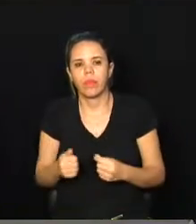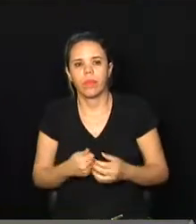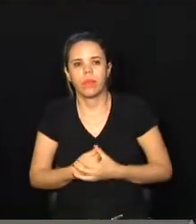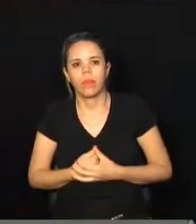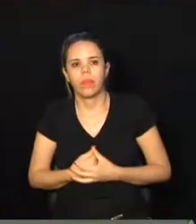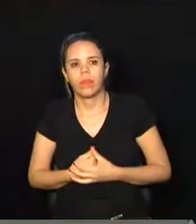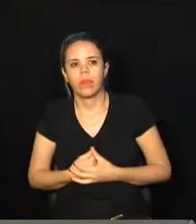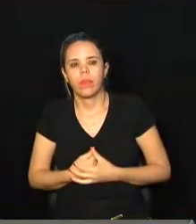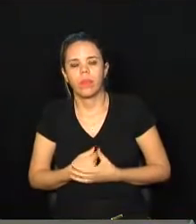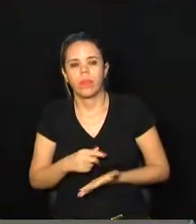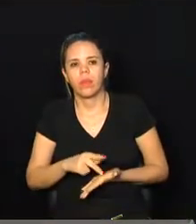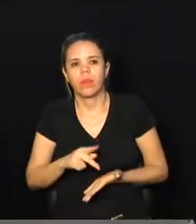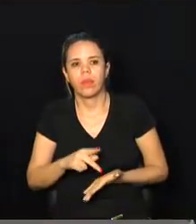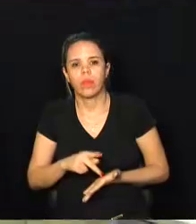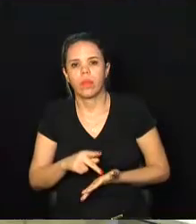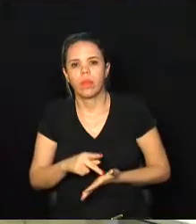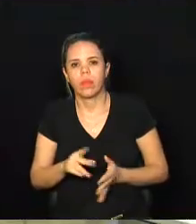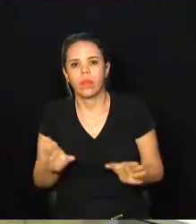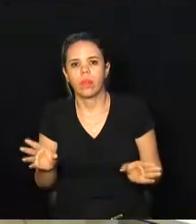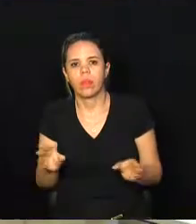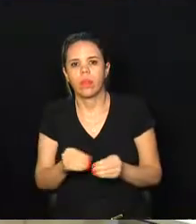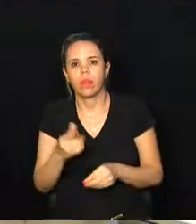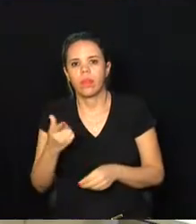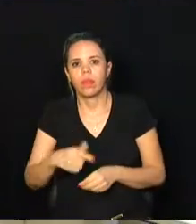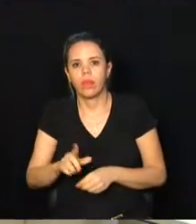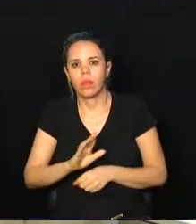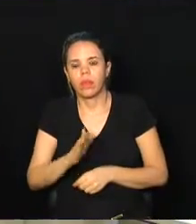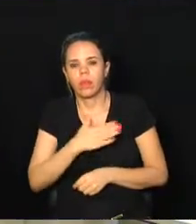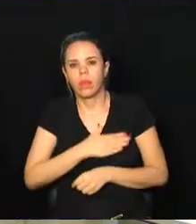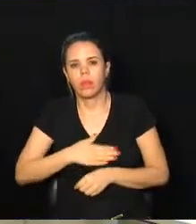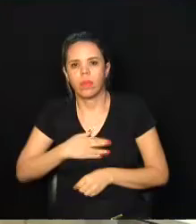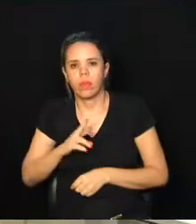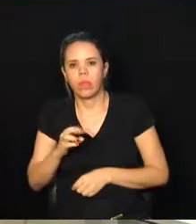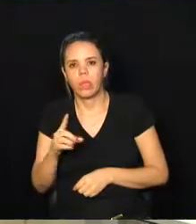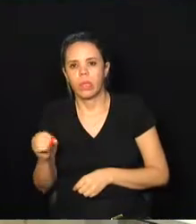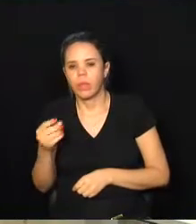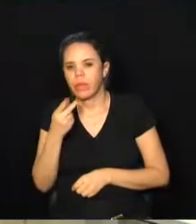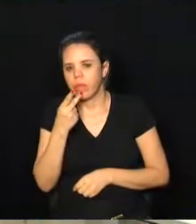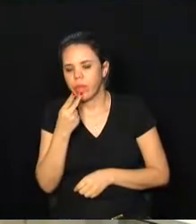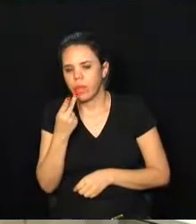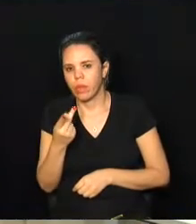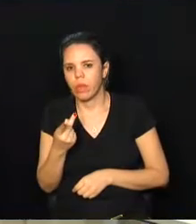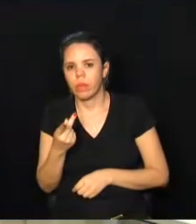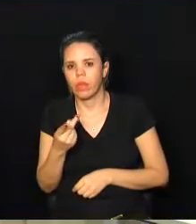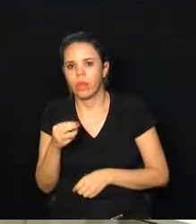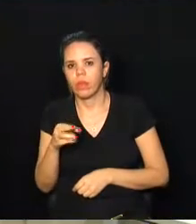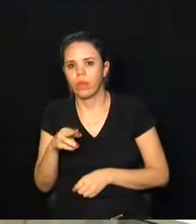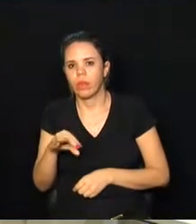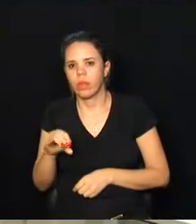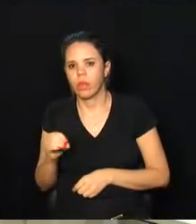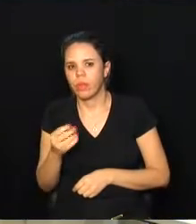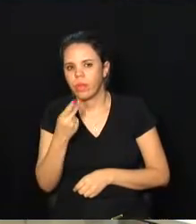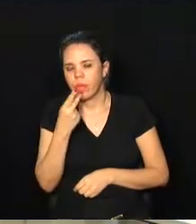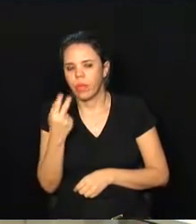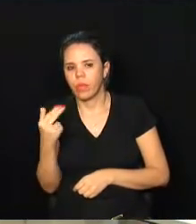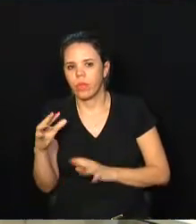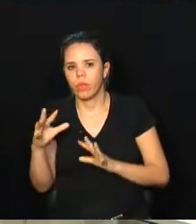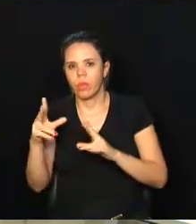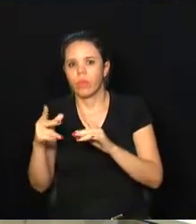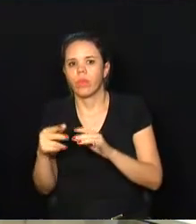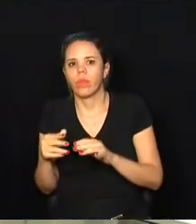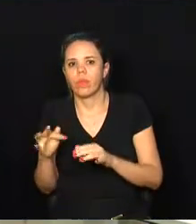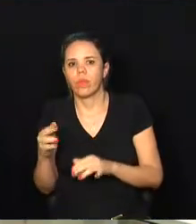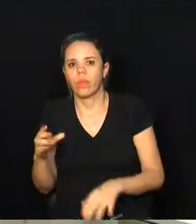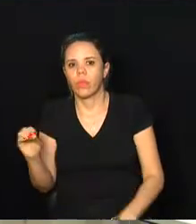gente, eu, na verdade, não vou ser repetitiva. Eu adorei o que o Ricardo falou, o que o Márcio falou, eu acho que o Fábio